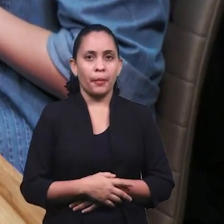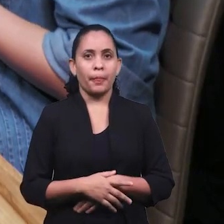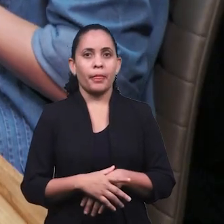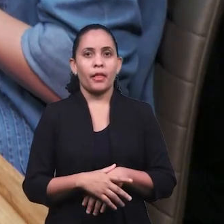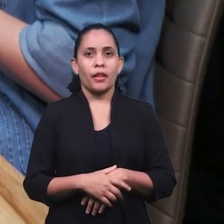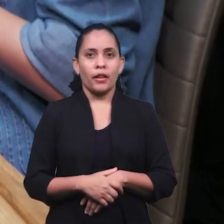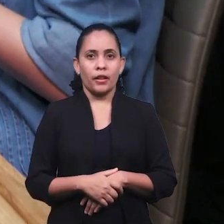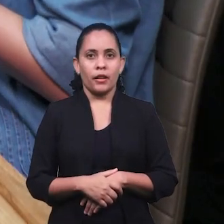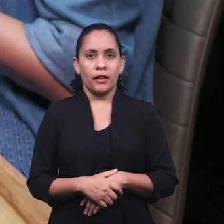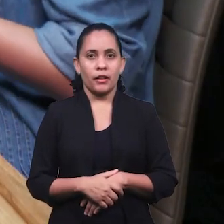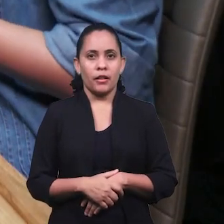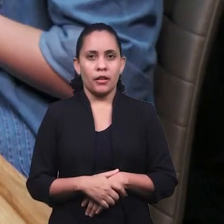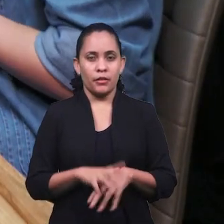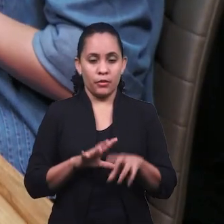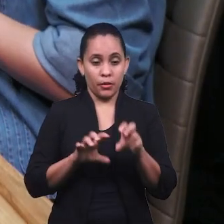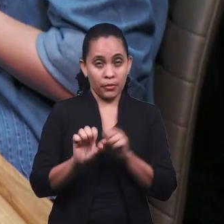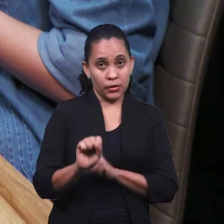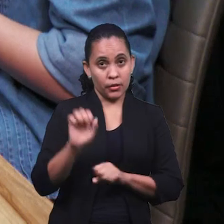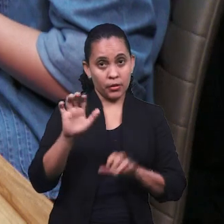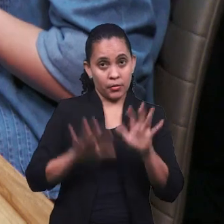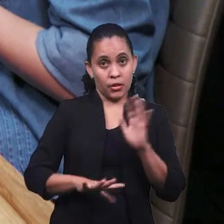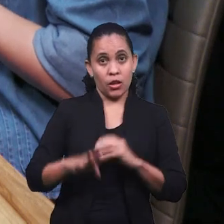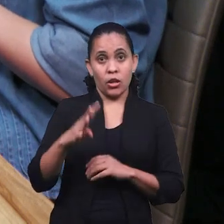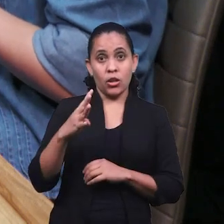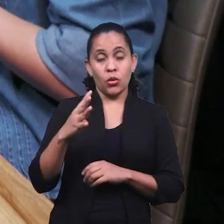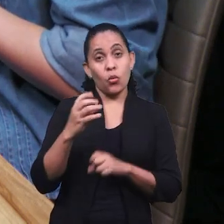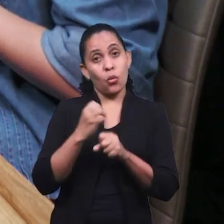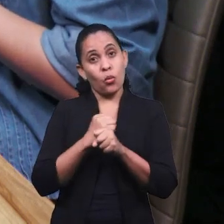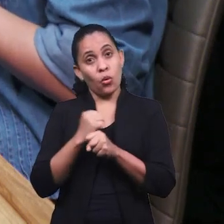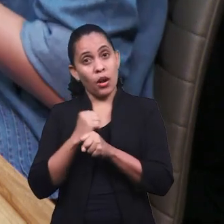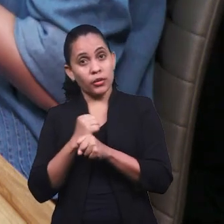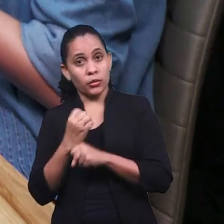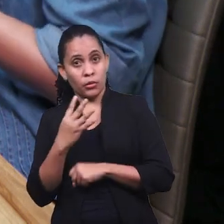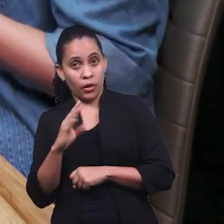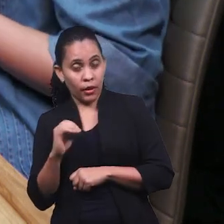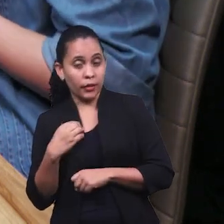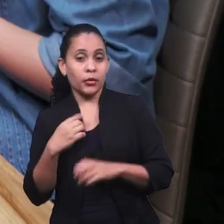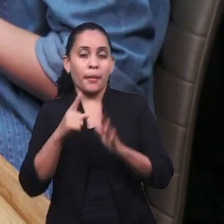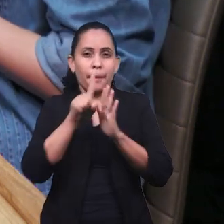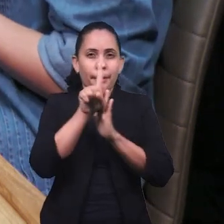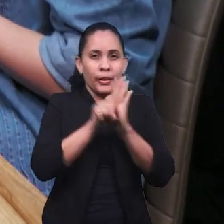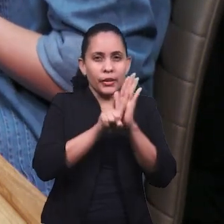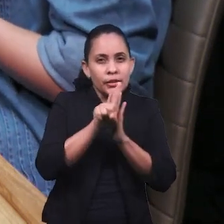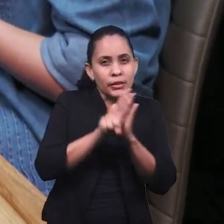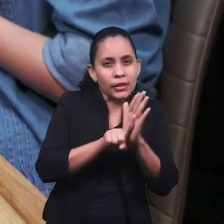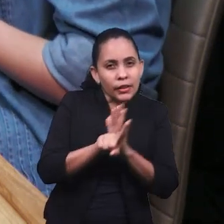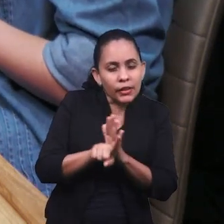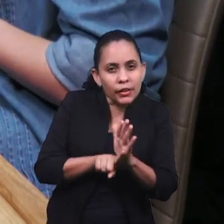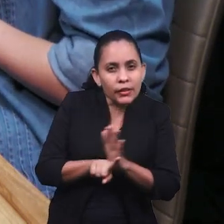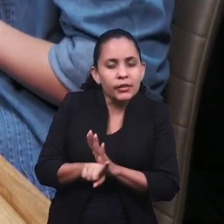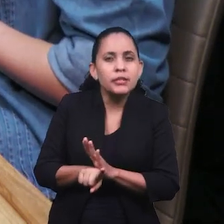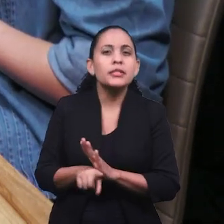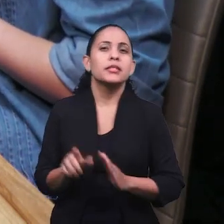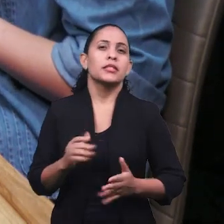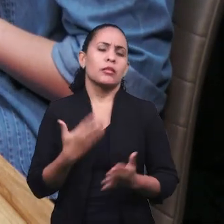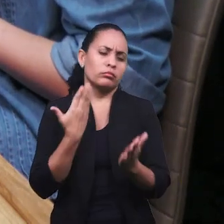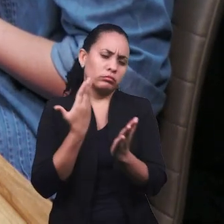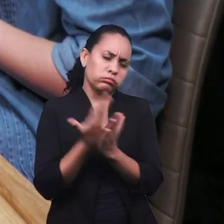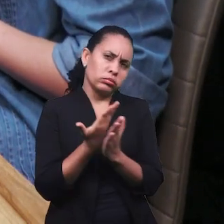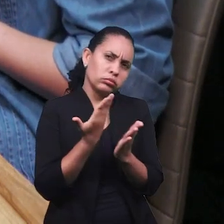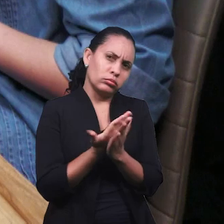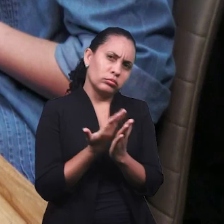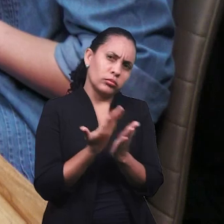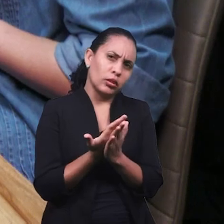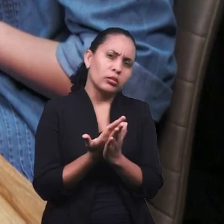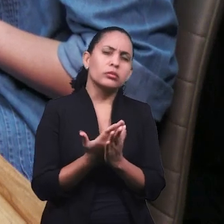voltada também para pesquisas acadêmicas e Um lado mais científico, né, Bru? isso É mesmo. isso aí. Amém. A